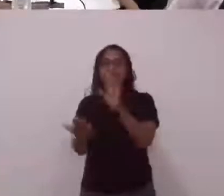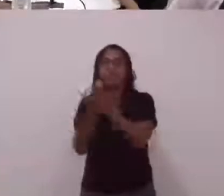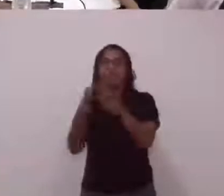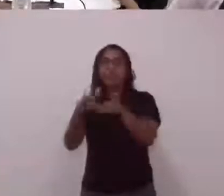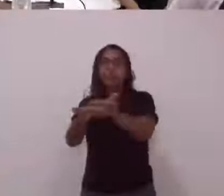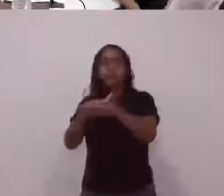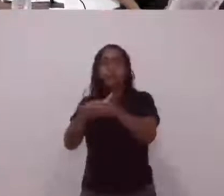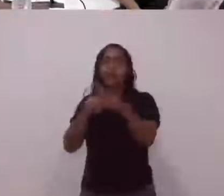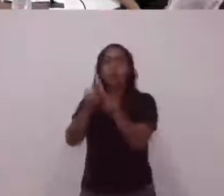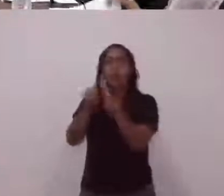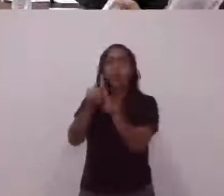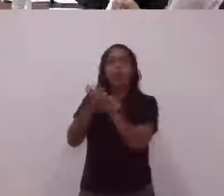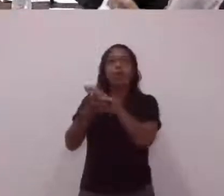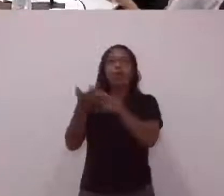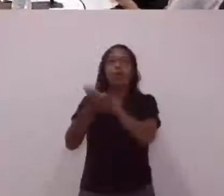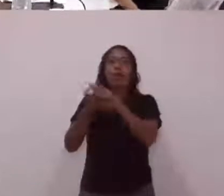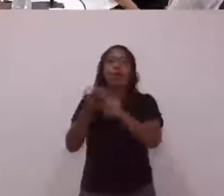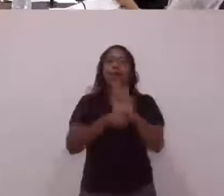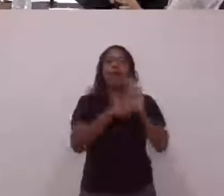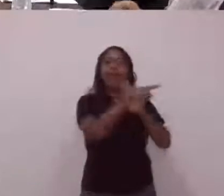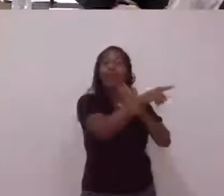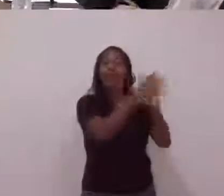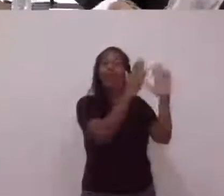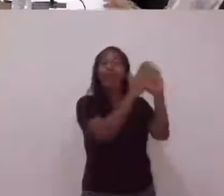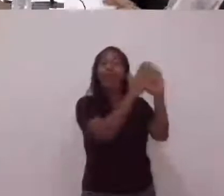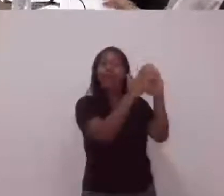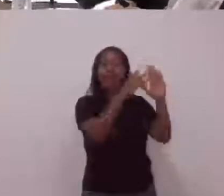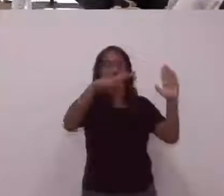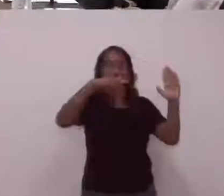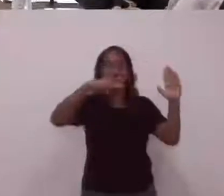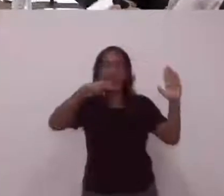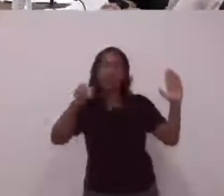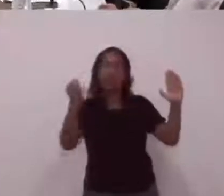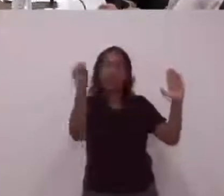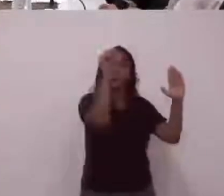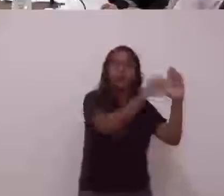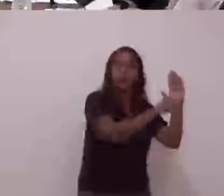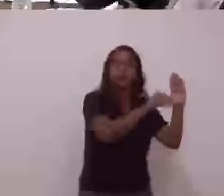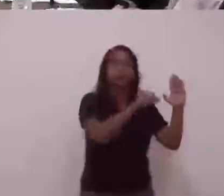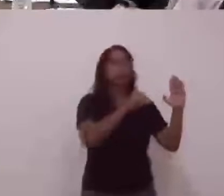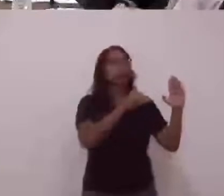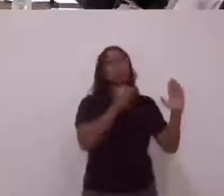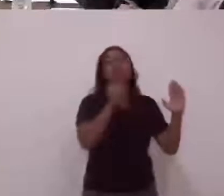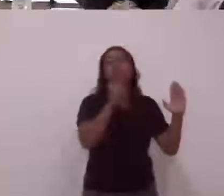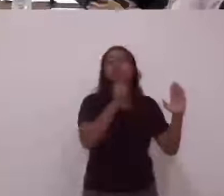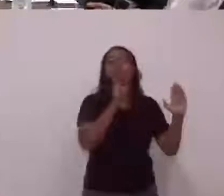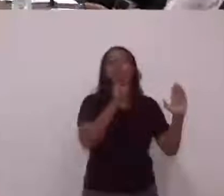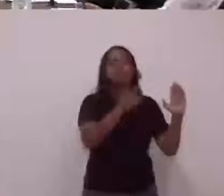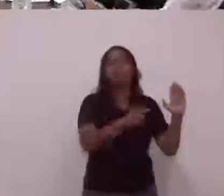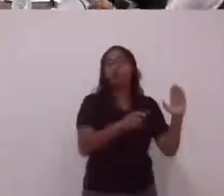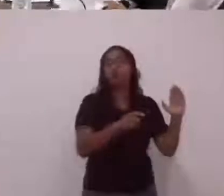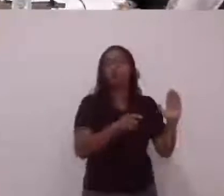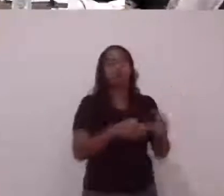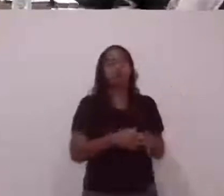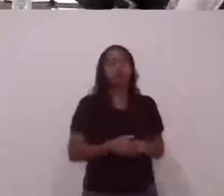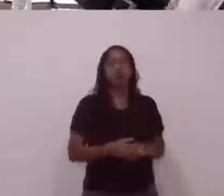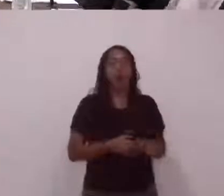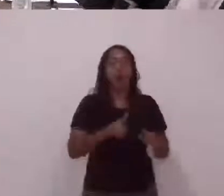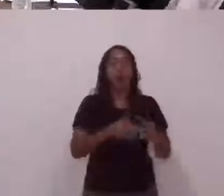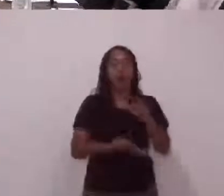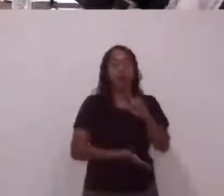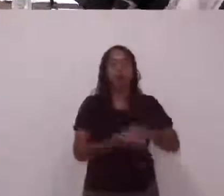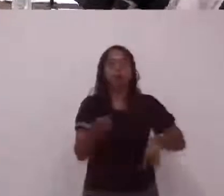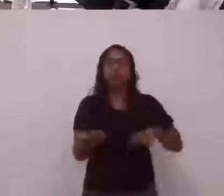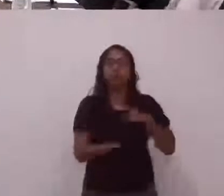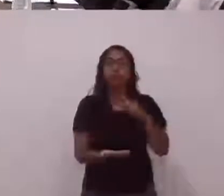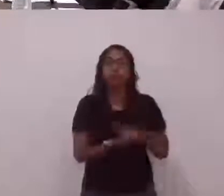adaptação do imóvel, a recepção da PM, de modo acordado, simplesmente determinado à entrega do contrato,